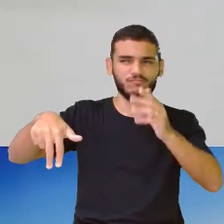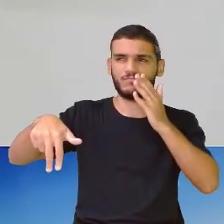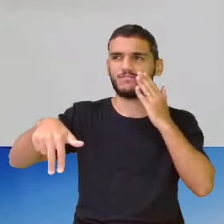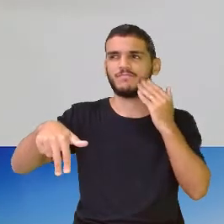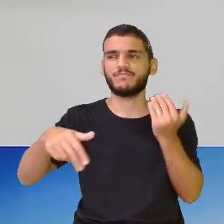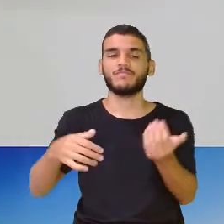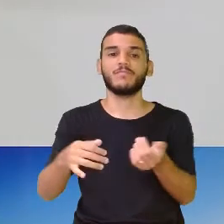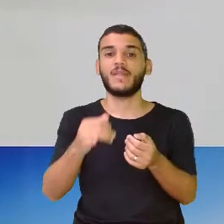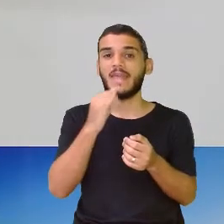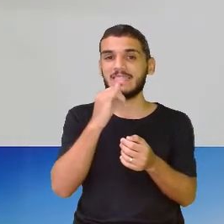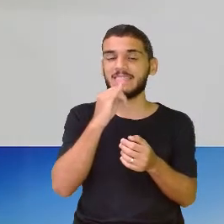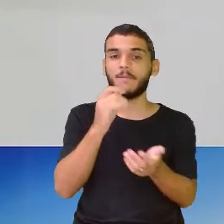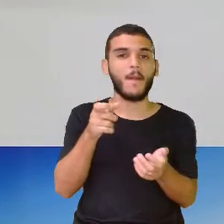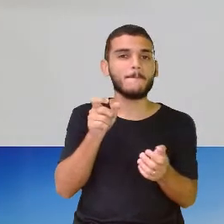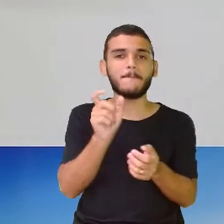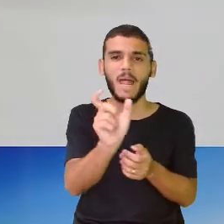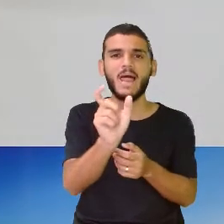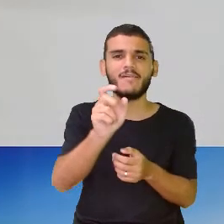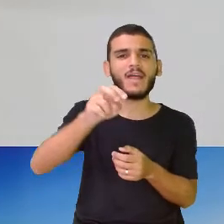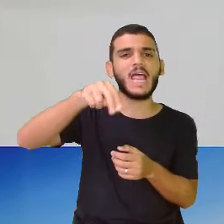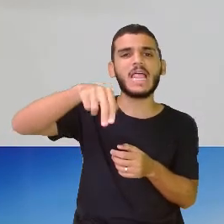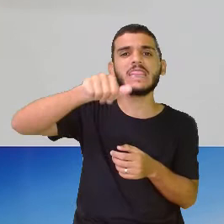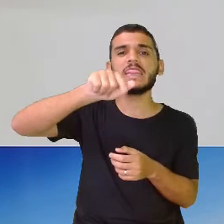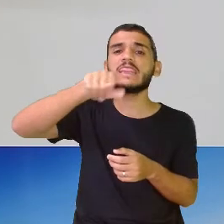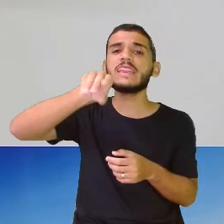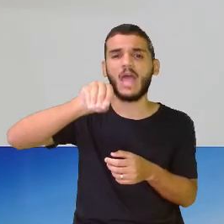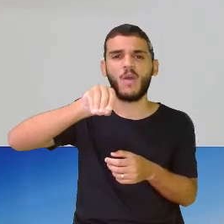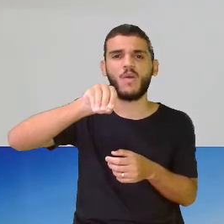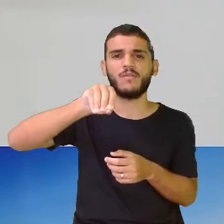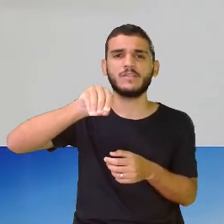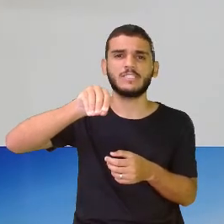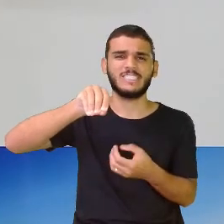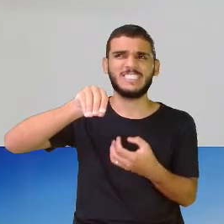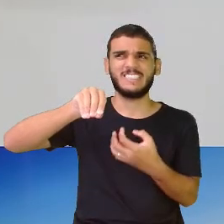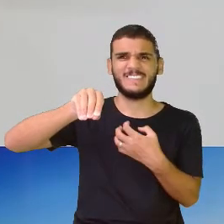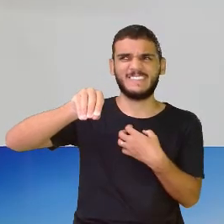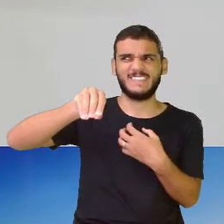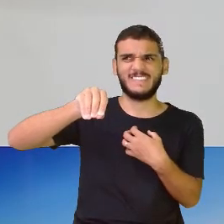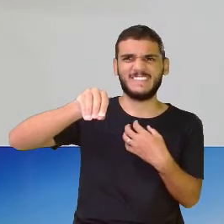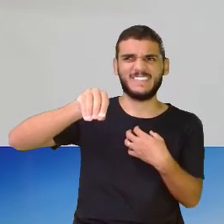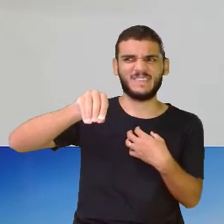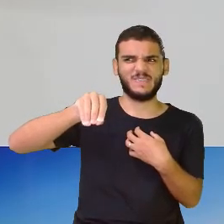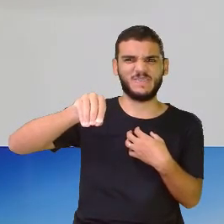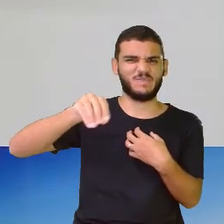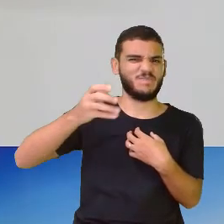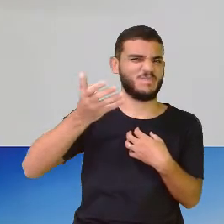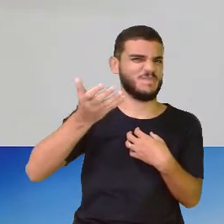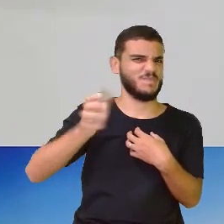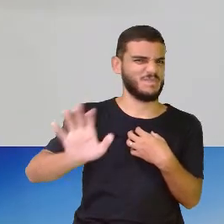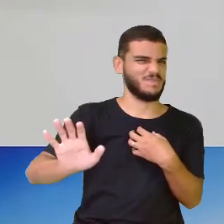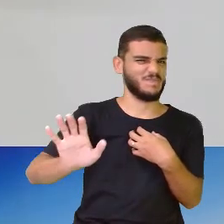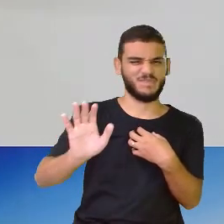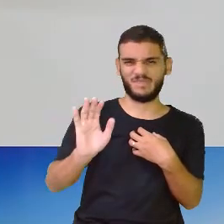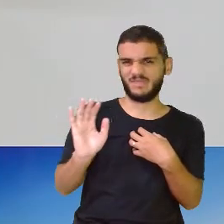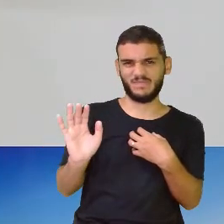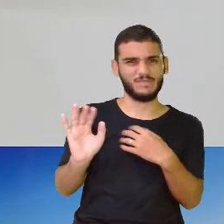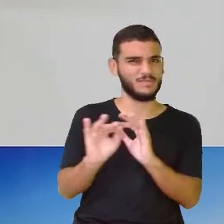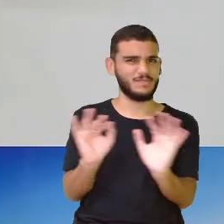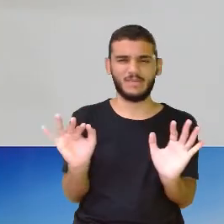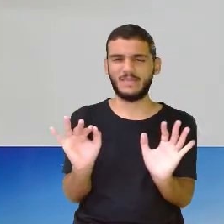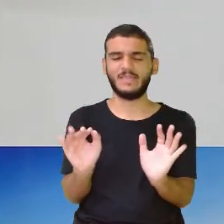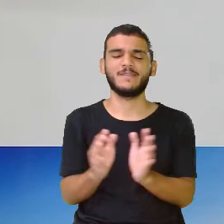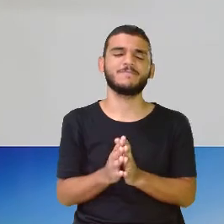não. Não. A gente se afasta logo, né? Essa negativa não foi legal. E a gente